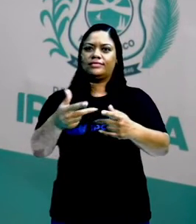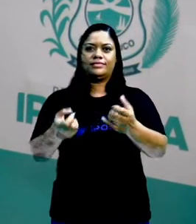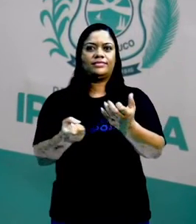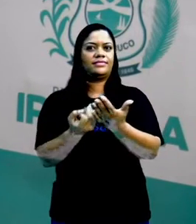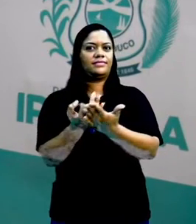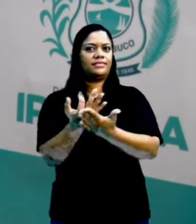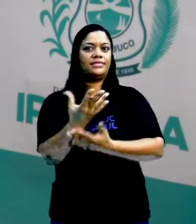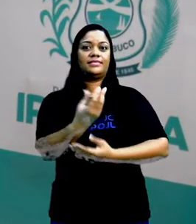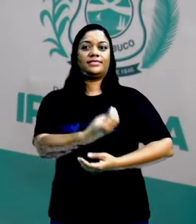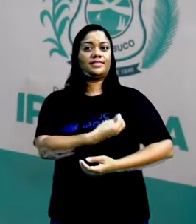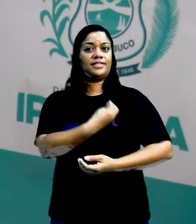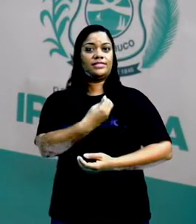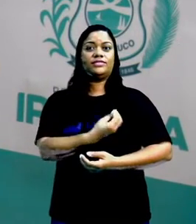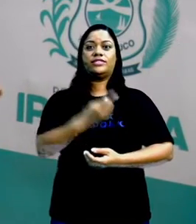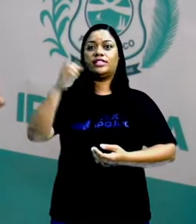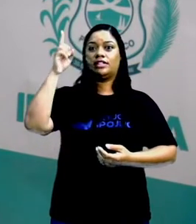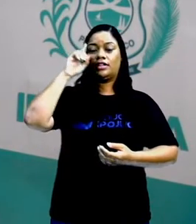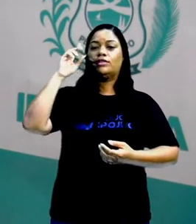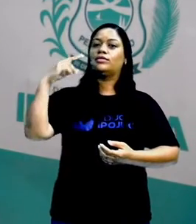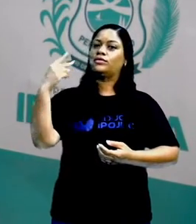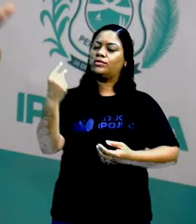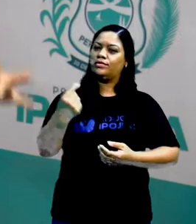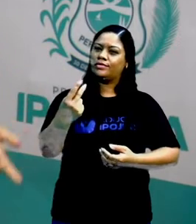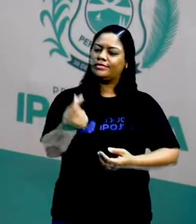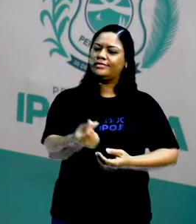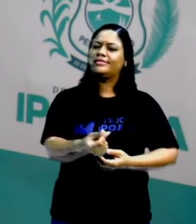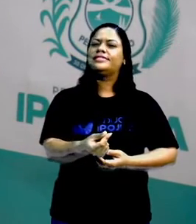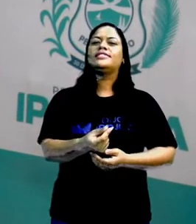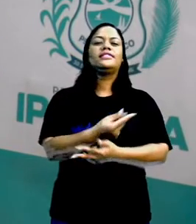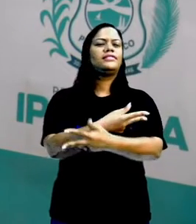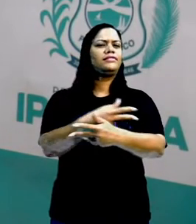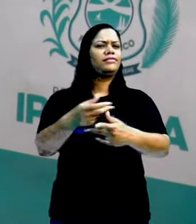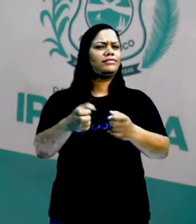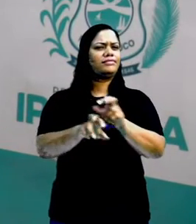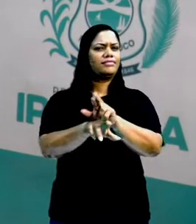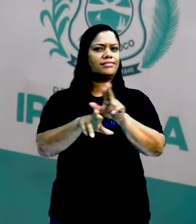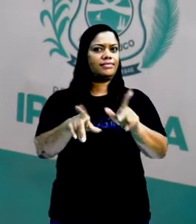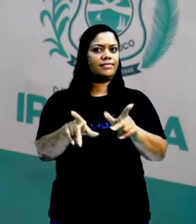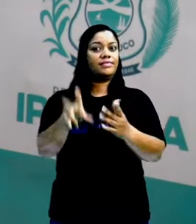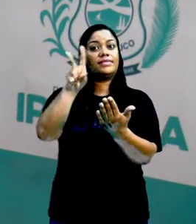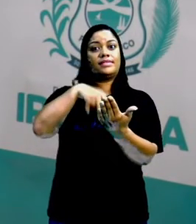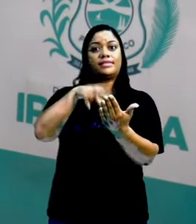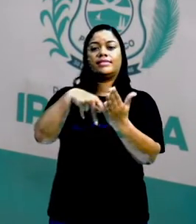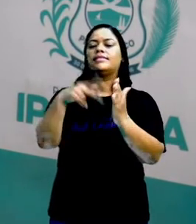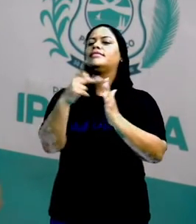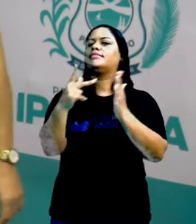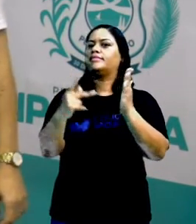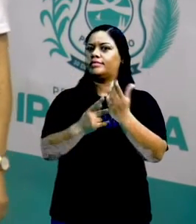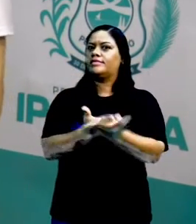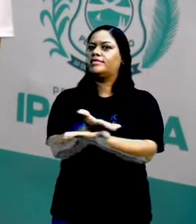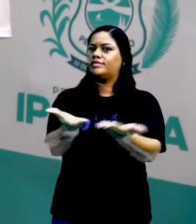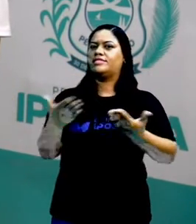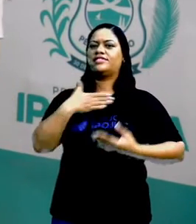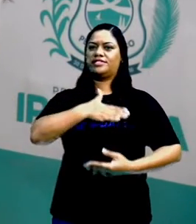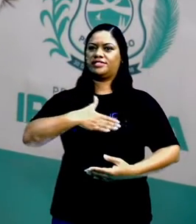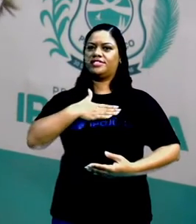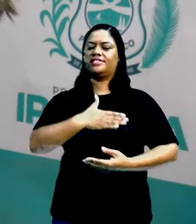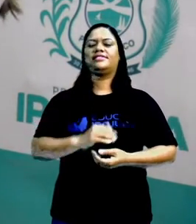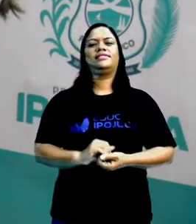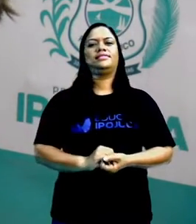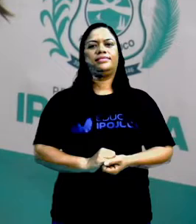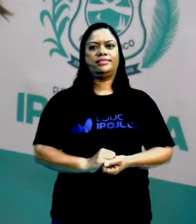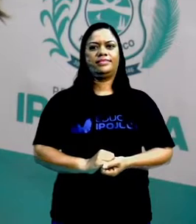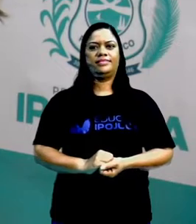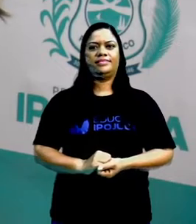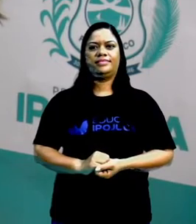situações da vida, do dia a dia e muitas outras coisas. Procura ler poema que você vai gostar, tá?